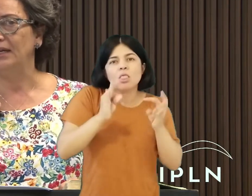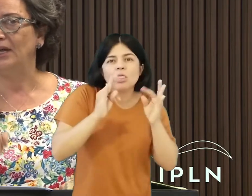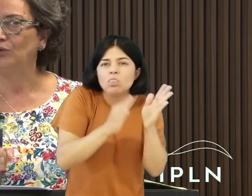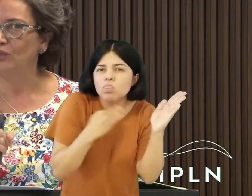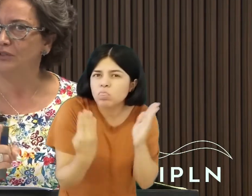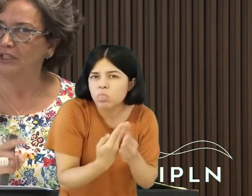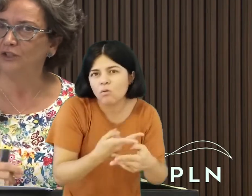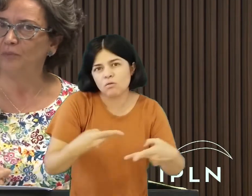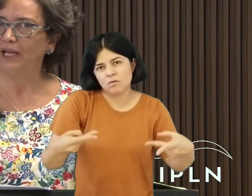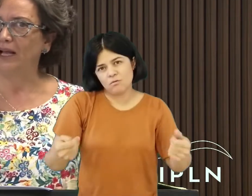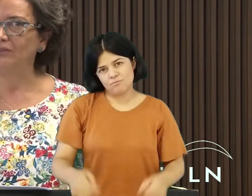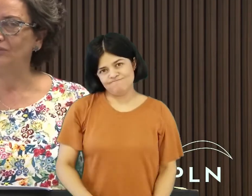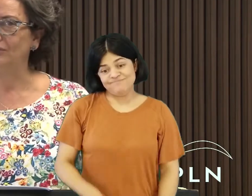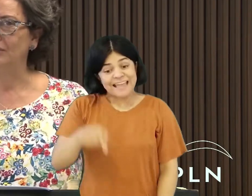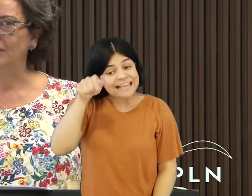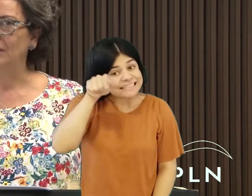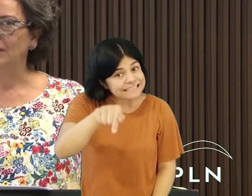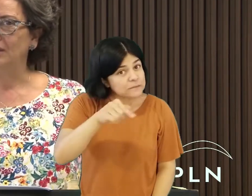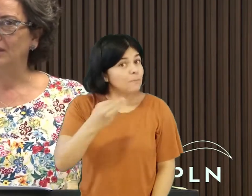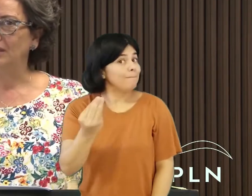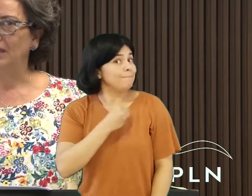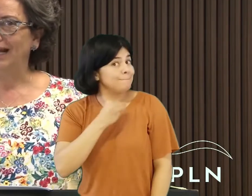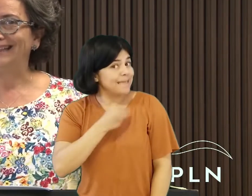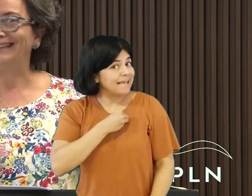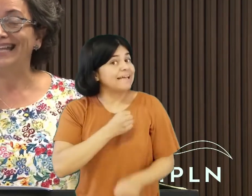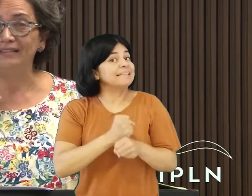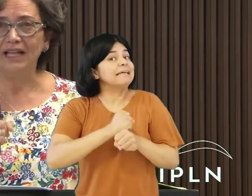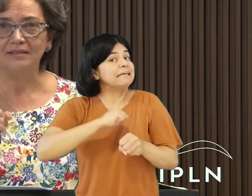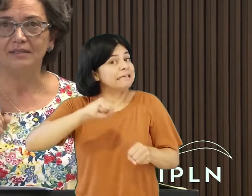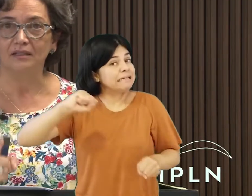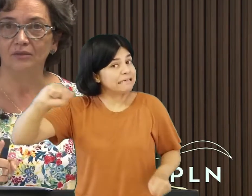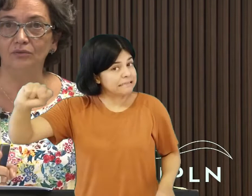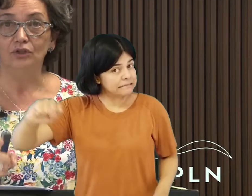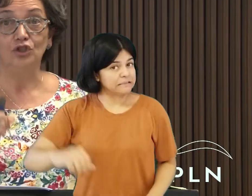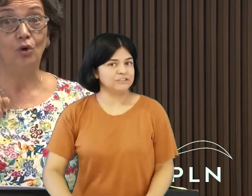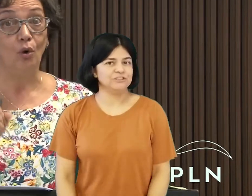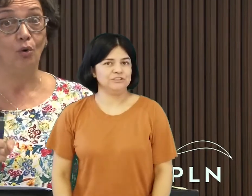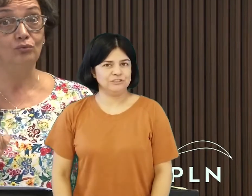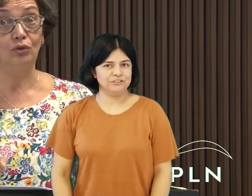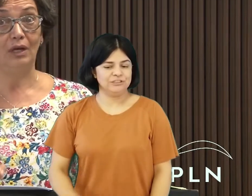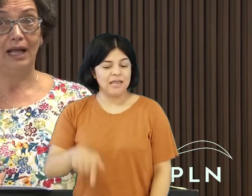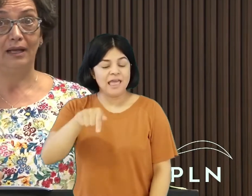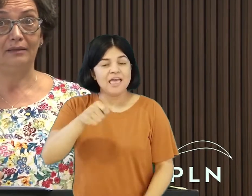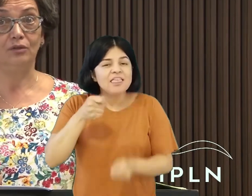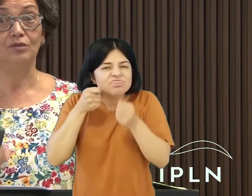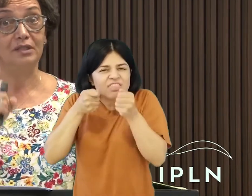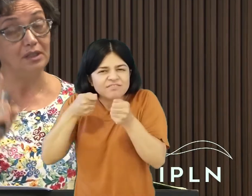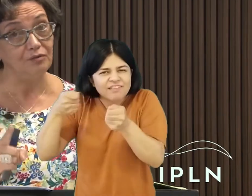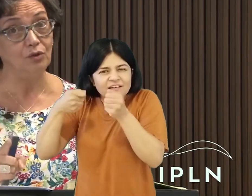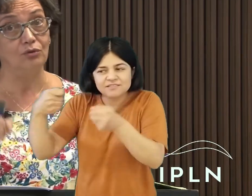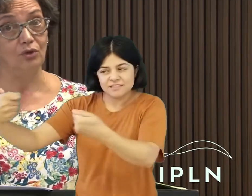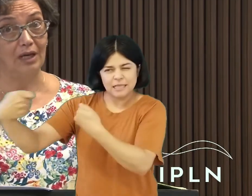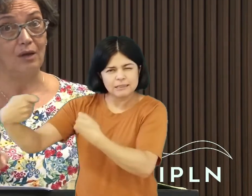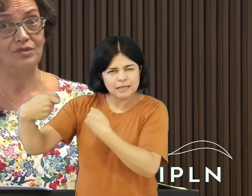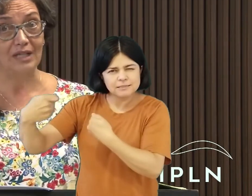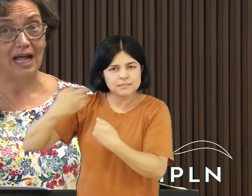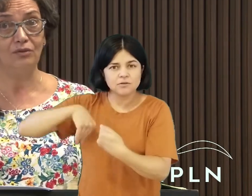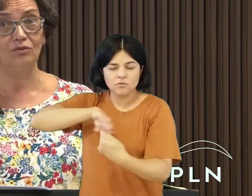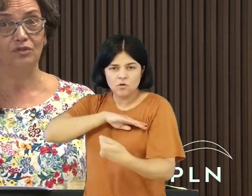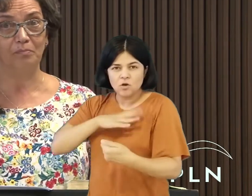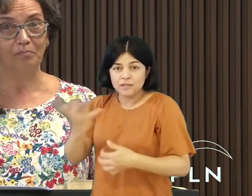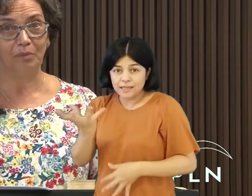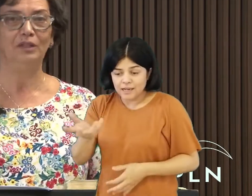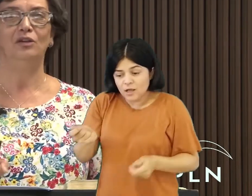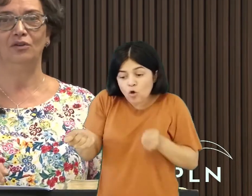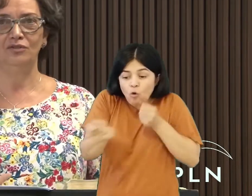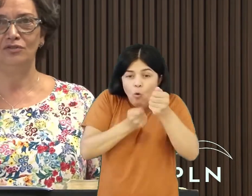Esse é o nosso grande pecado. A tentação de controlar, inclusive controlar os